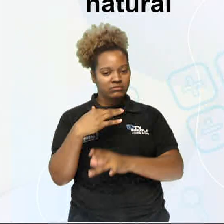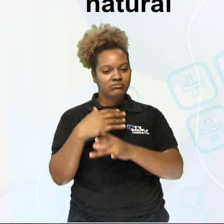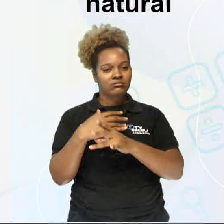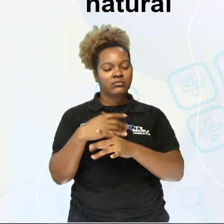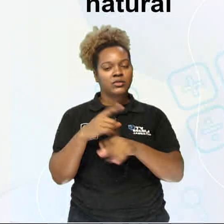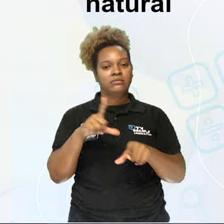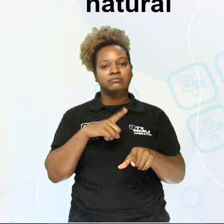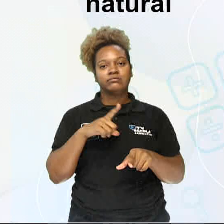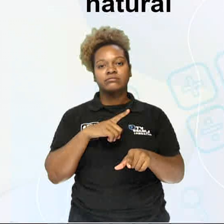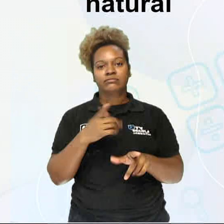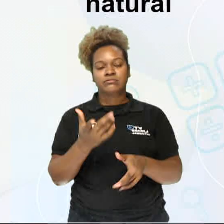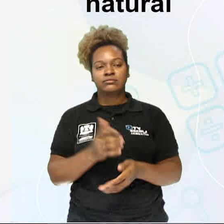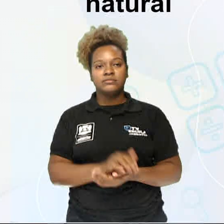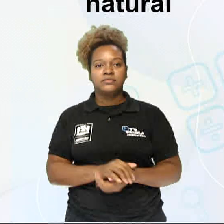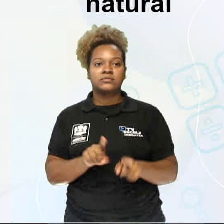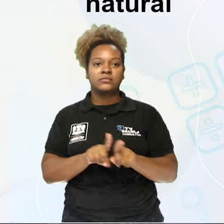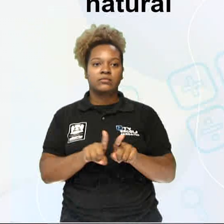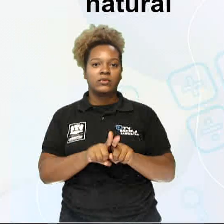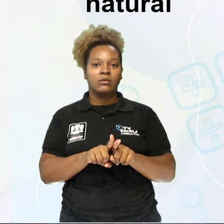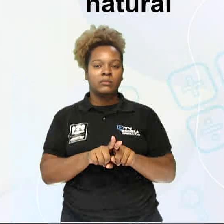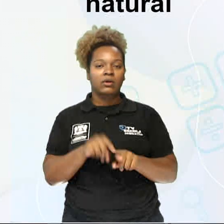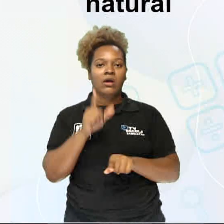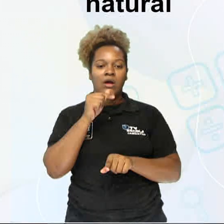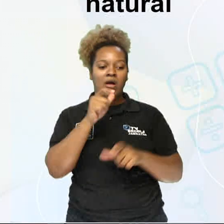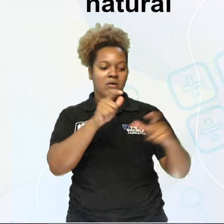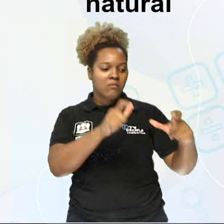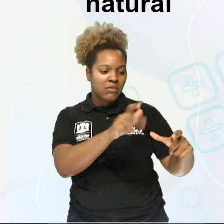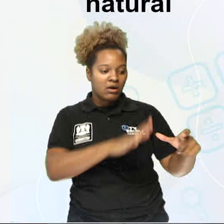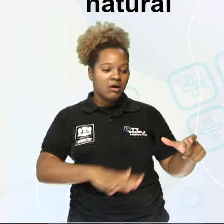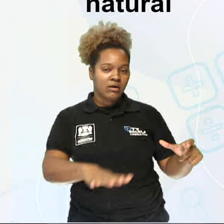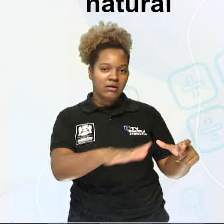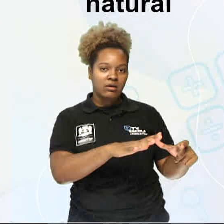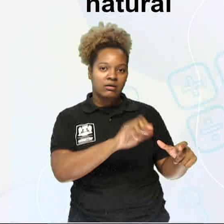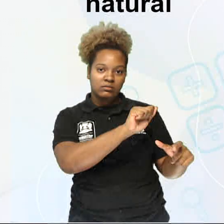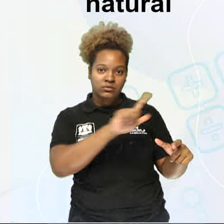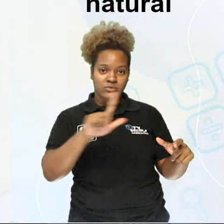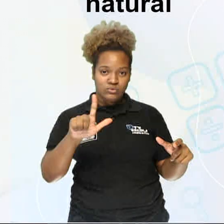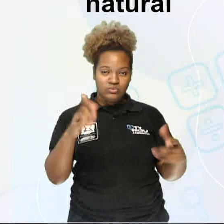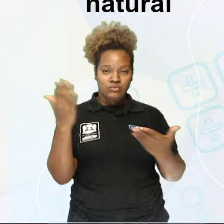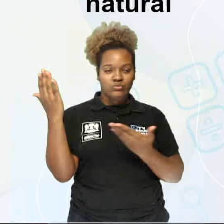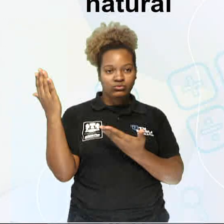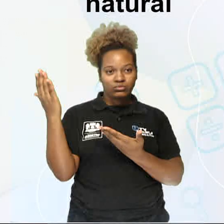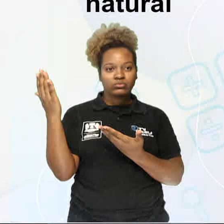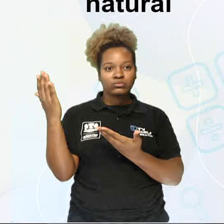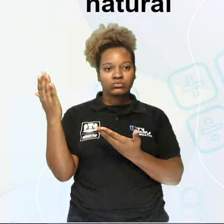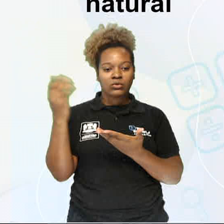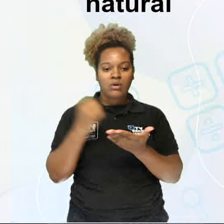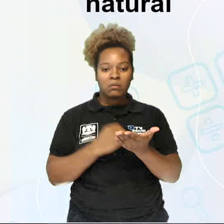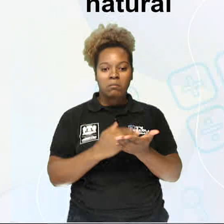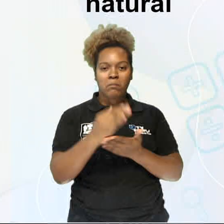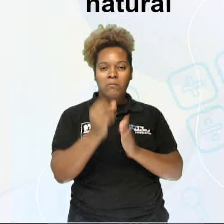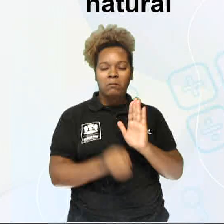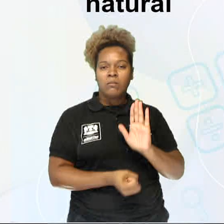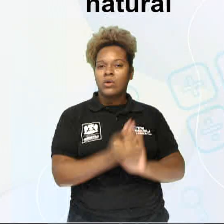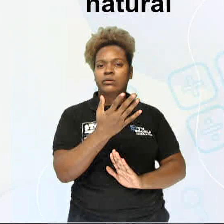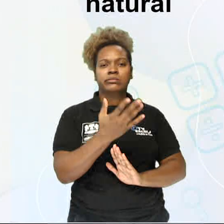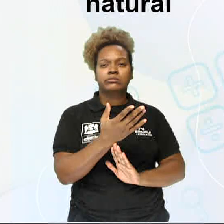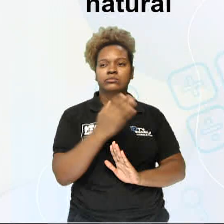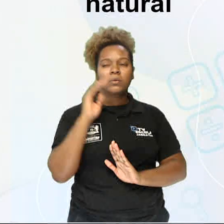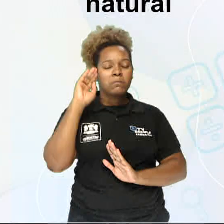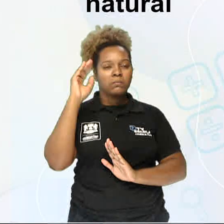Temos também aqui a Lagoa Azul, que é bem interessante, que a Lagoa Azul ela surgiu